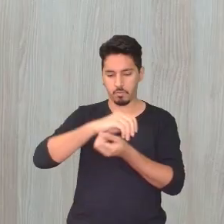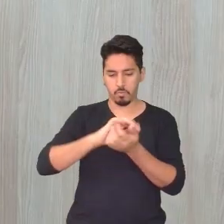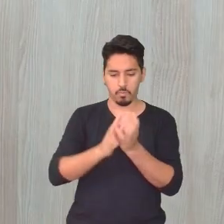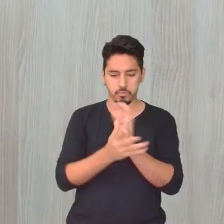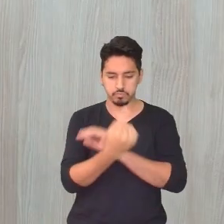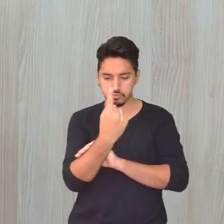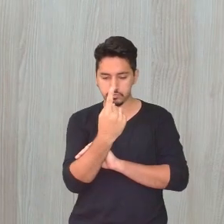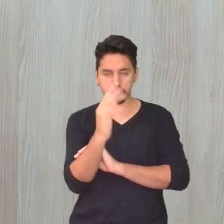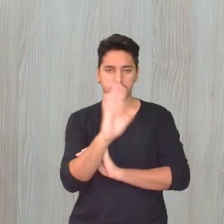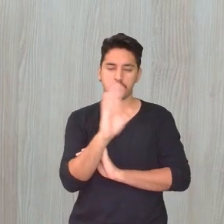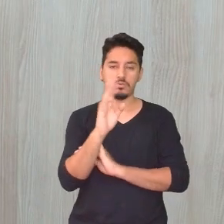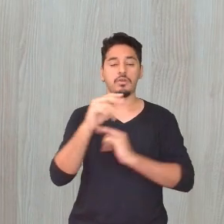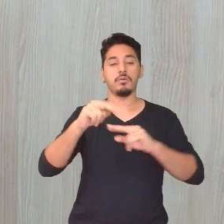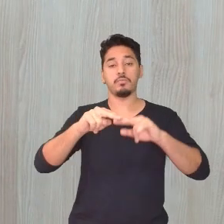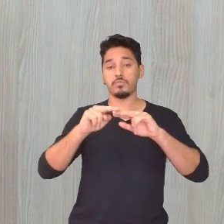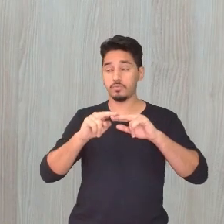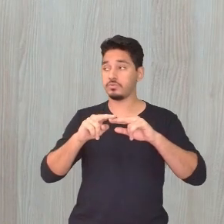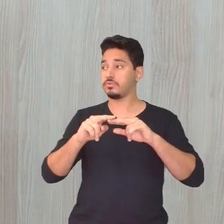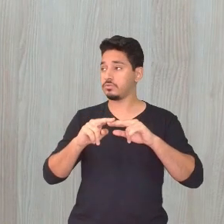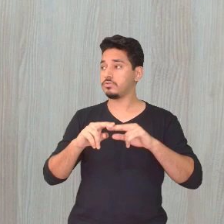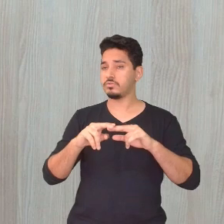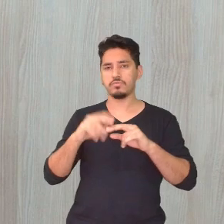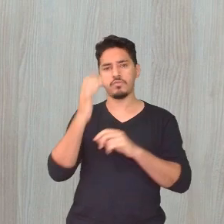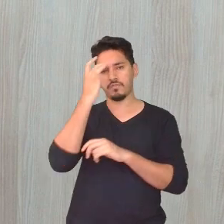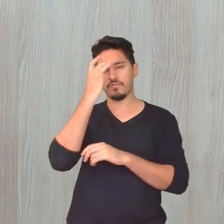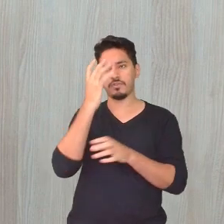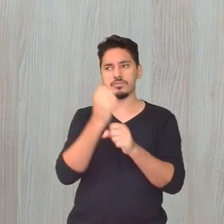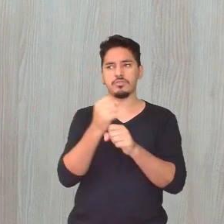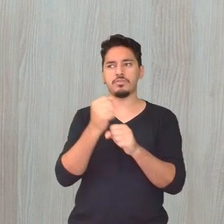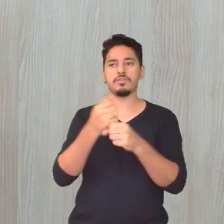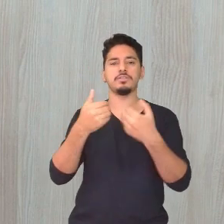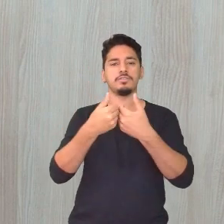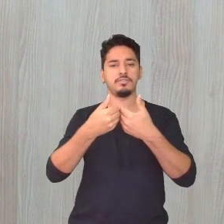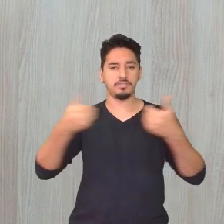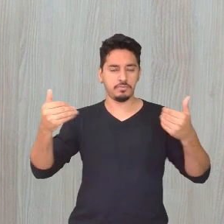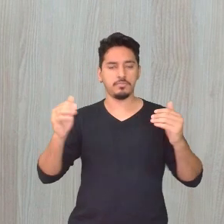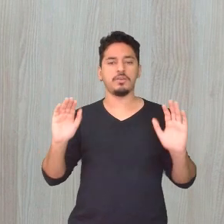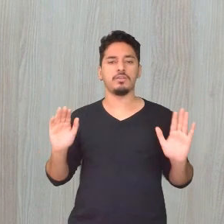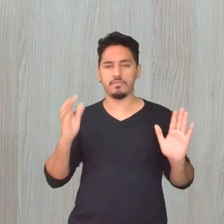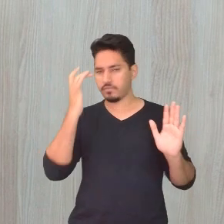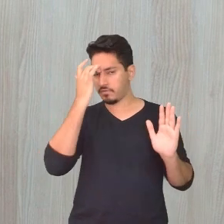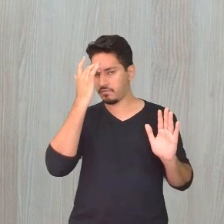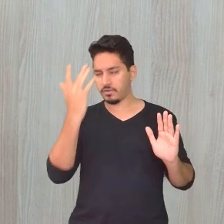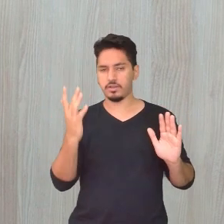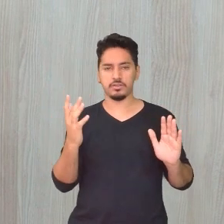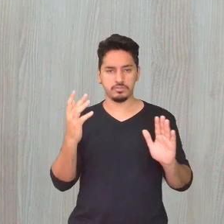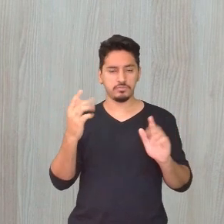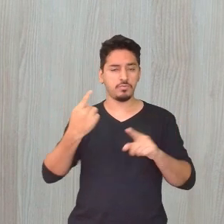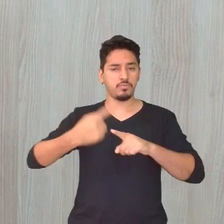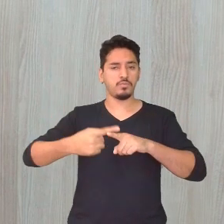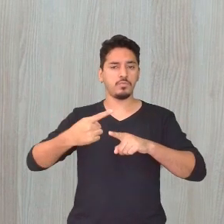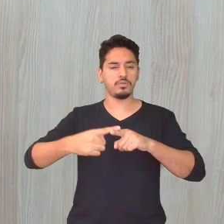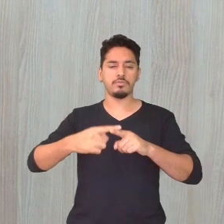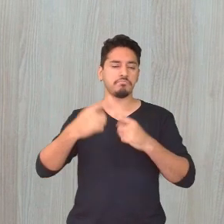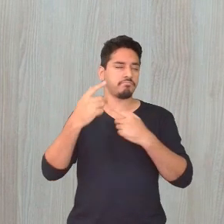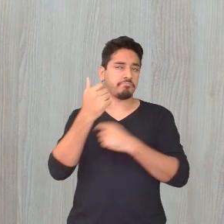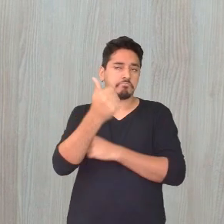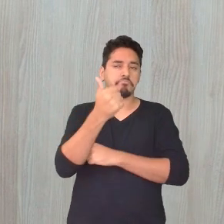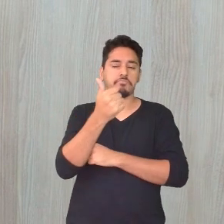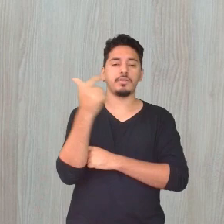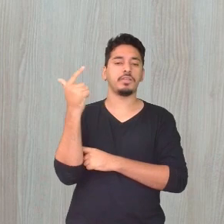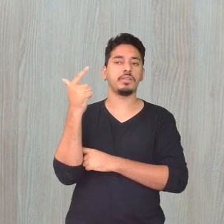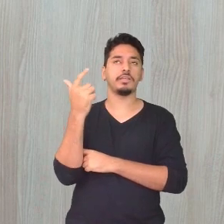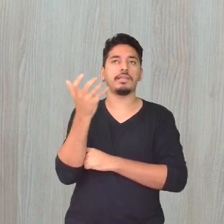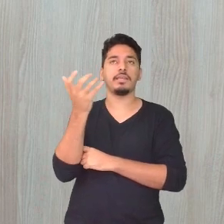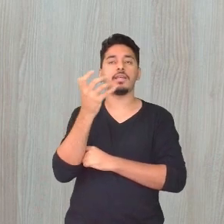não. Por isso que ficou fácil aí também de calcular, né? Separação. Olha, Ficou fácil de calcular, porque mesmo que você queira